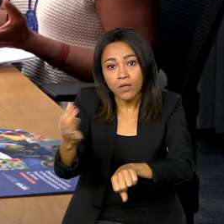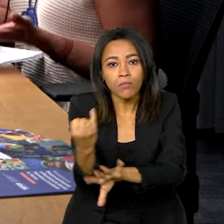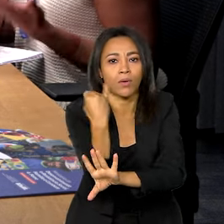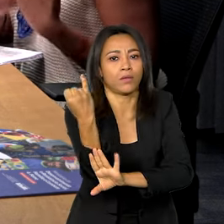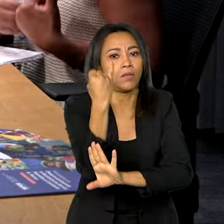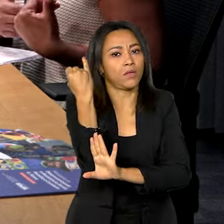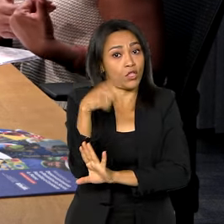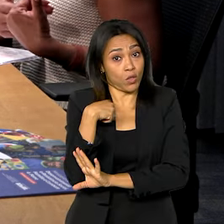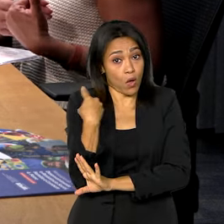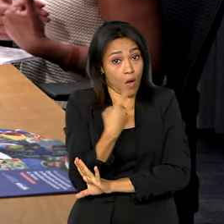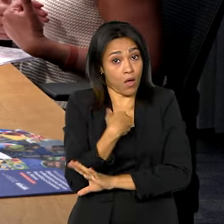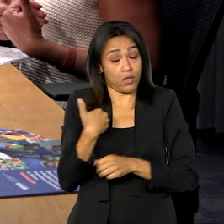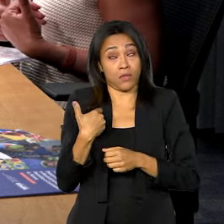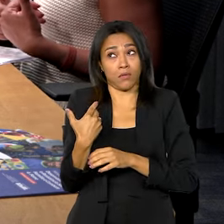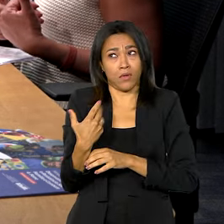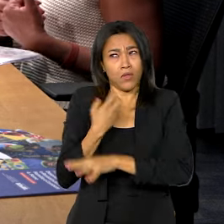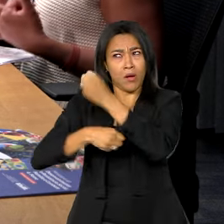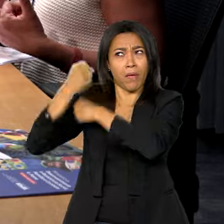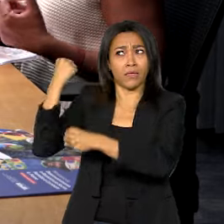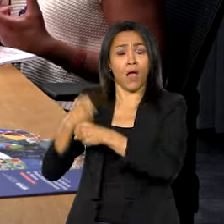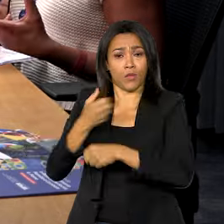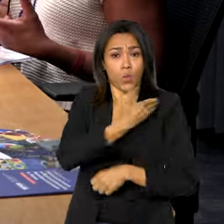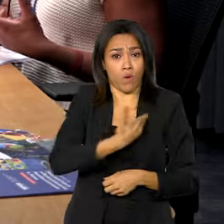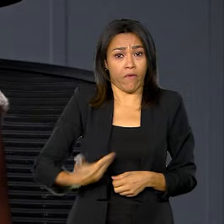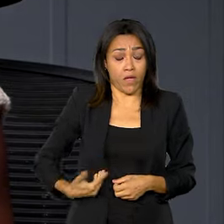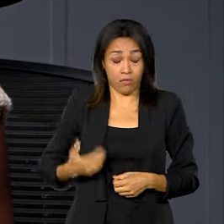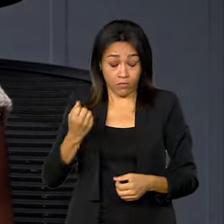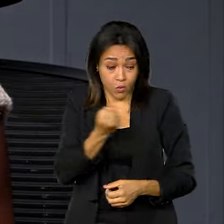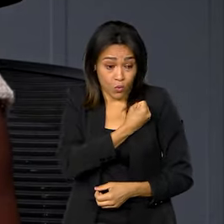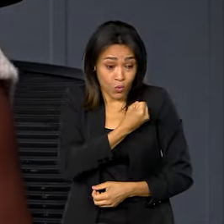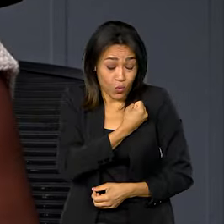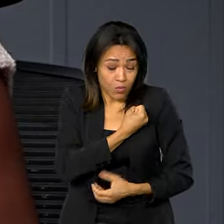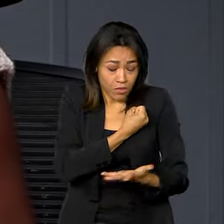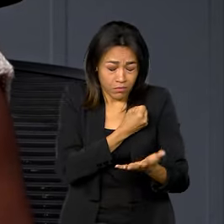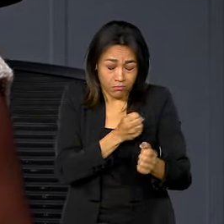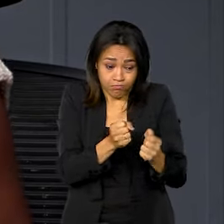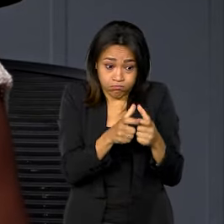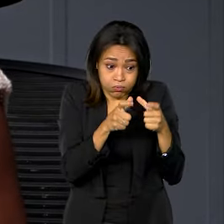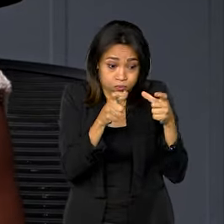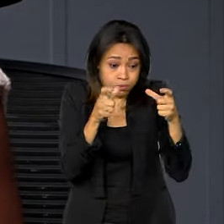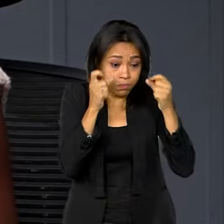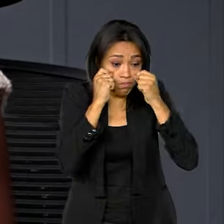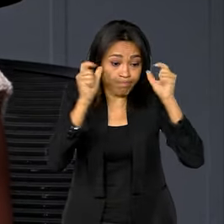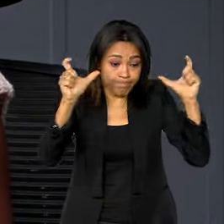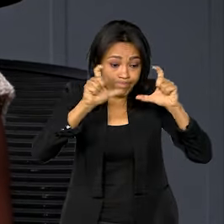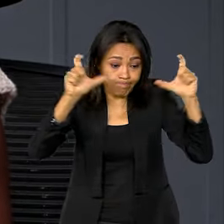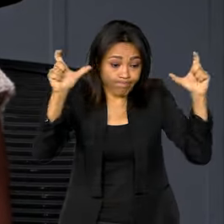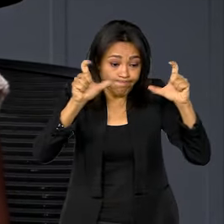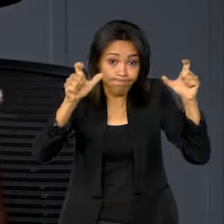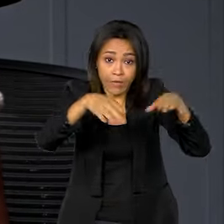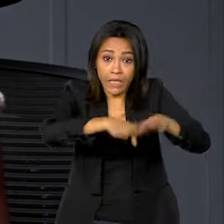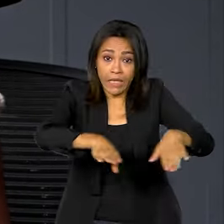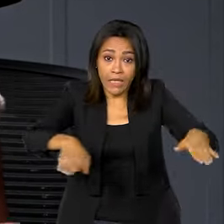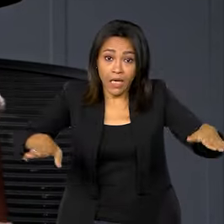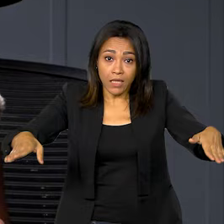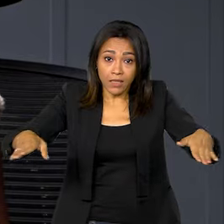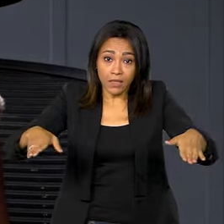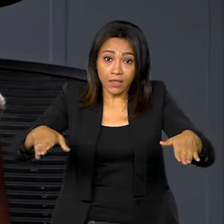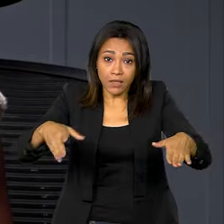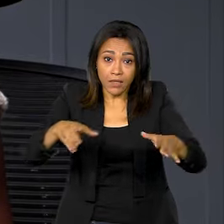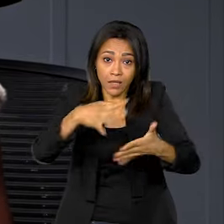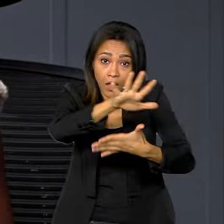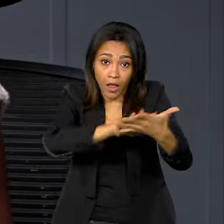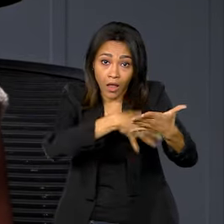importante nós quando chegamos ano passado no governo nós encontramos um número enorme de crianças que estavam com o calendário